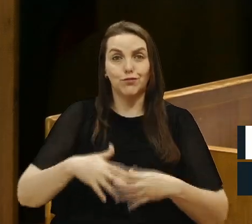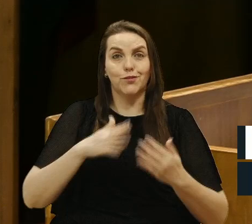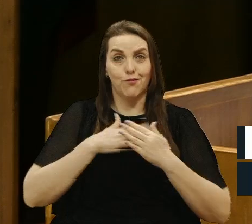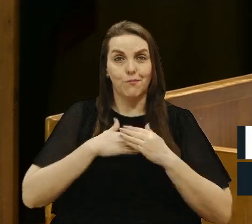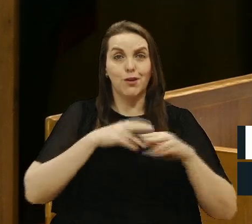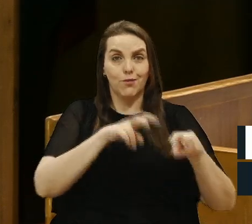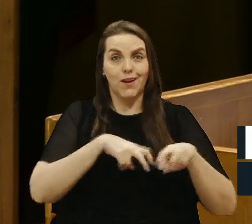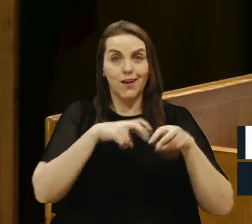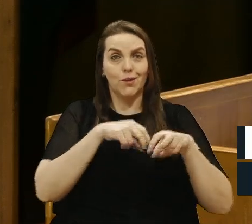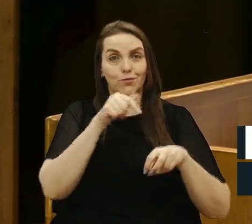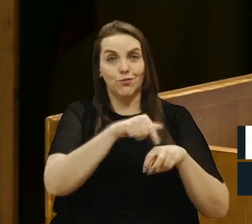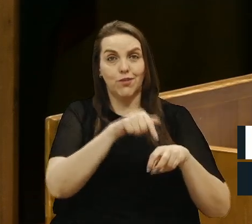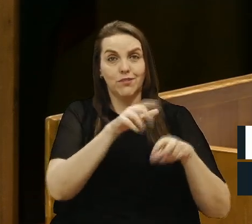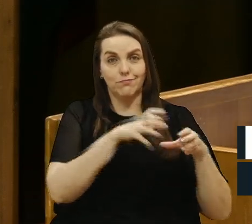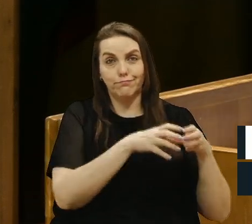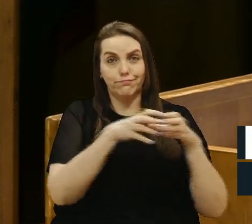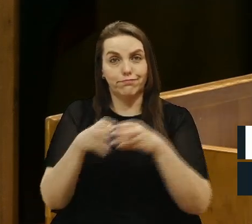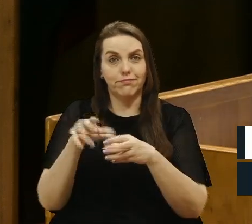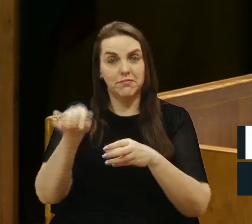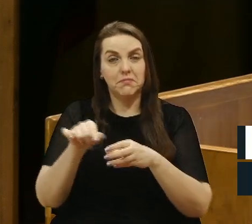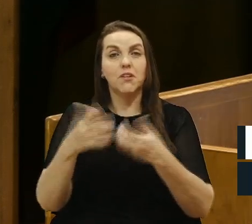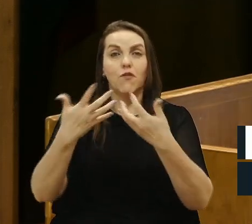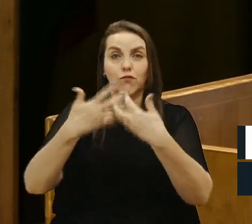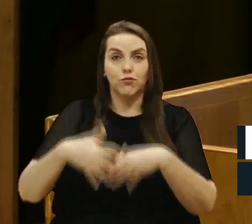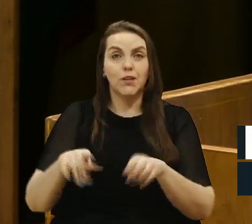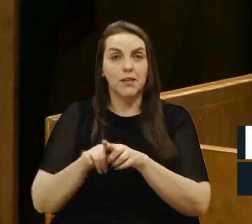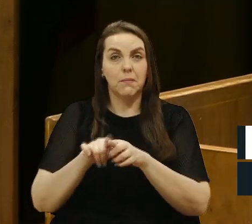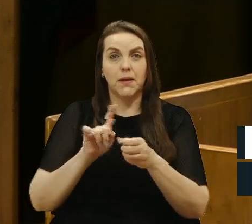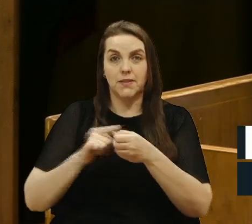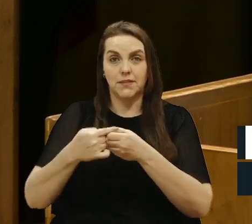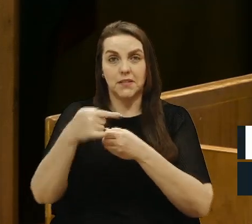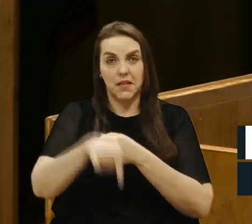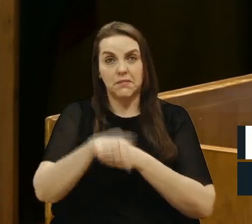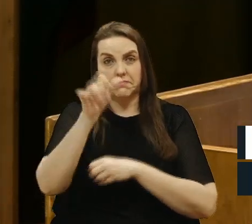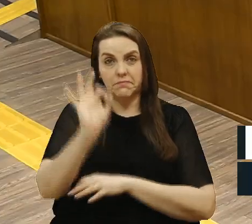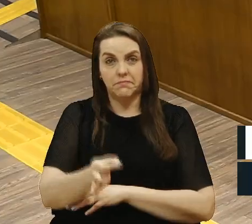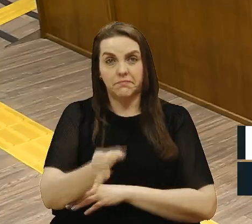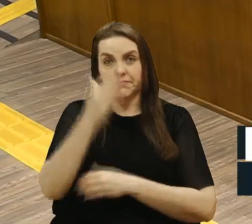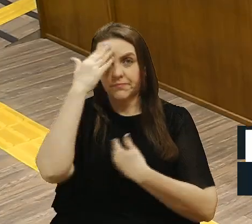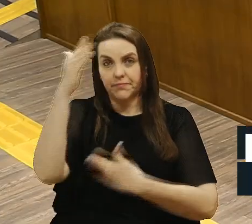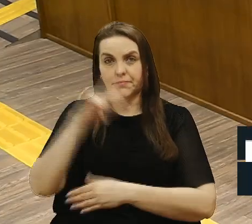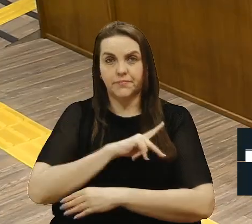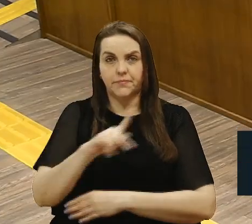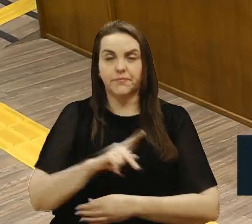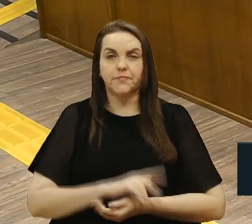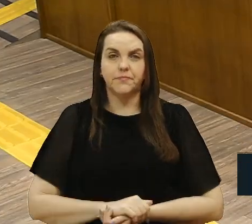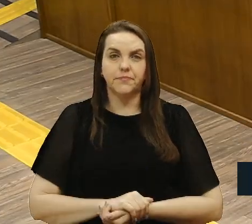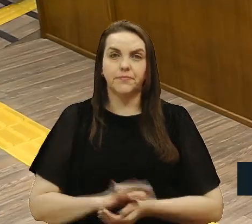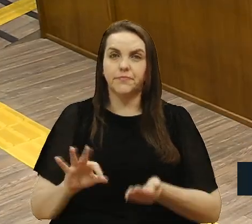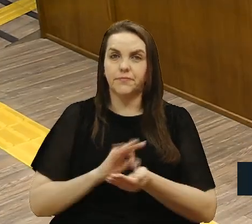os agricultores, e tenho certeza que pode funcionar com essa cidade. Obrigado, senhor presidente. Próximo inscrito, vereador Fiuza.